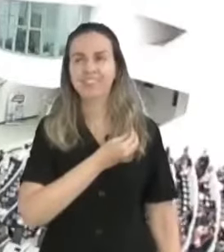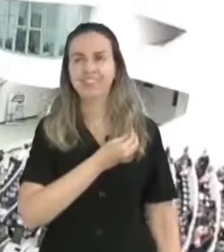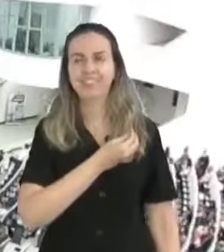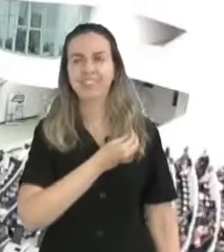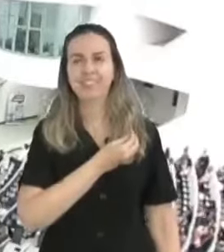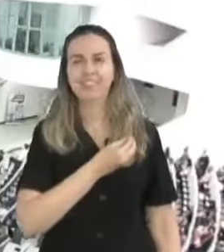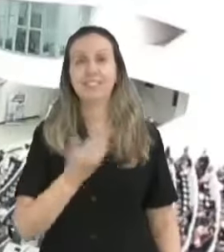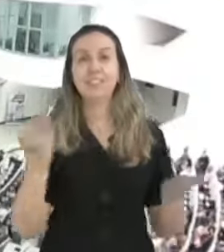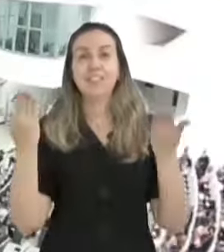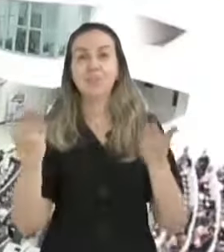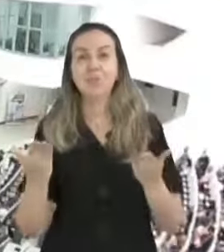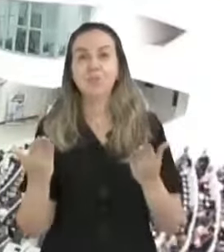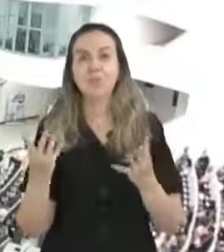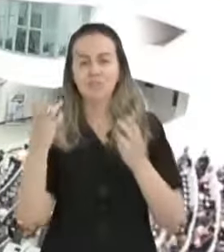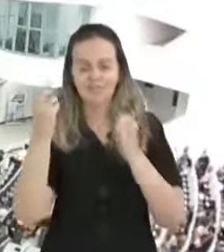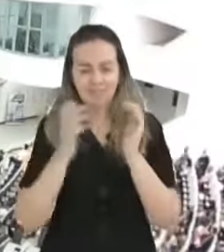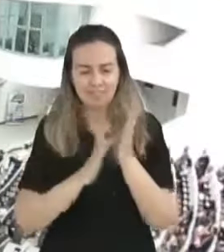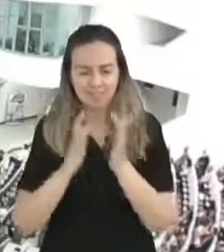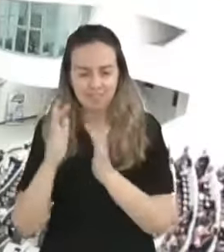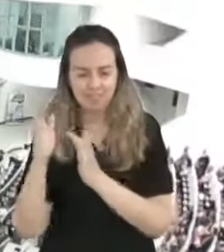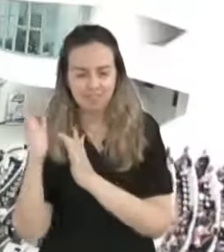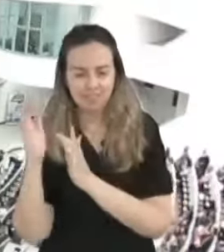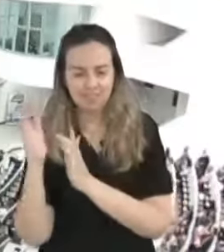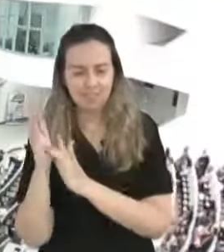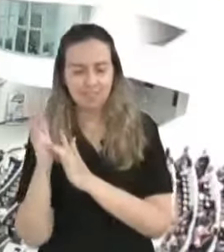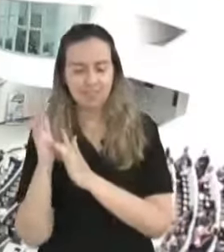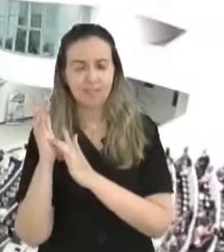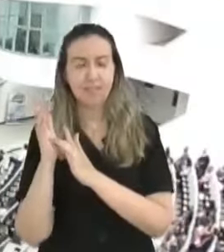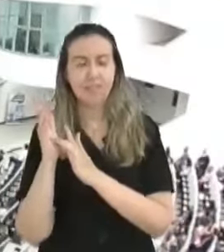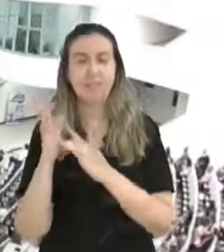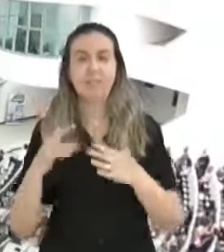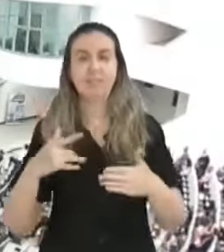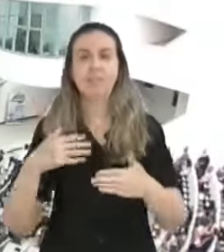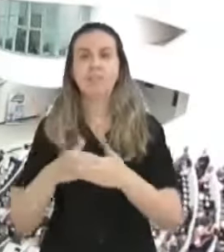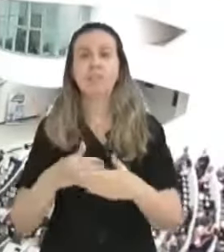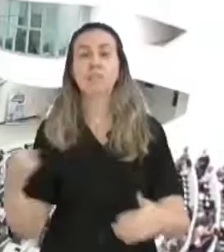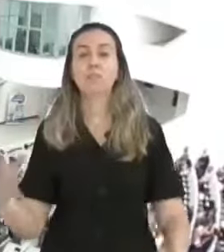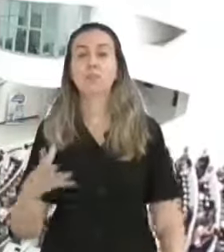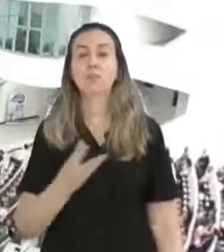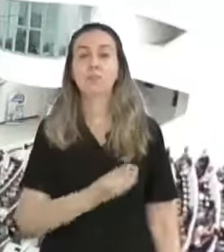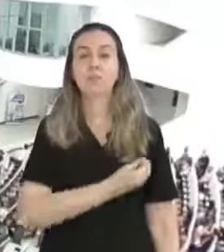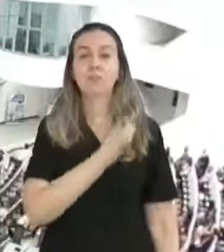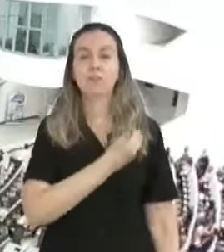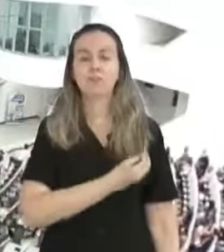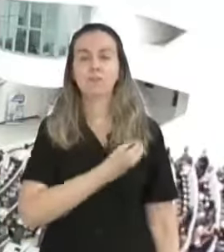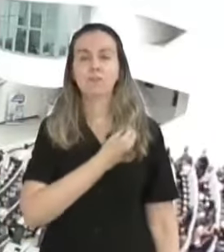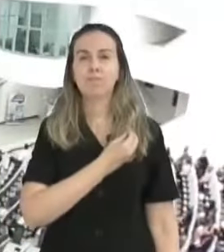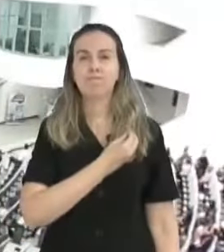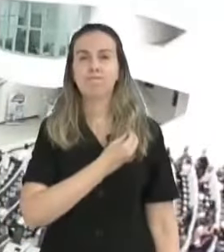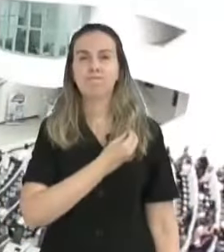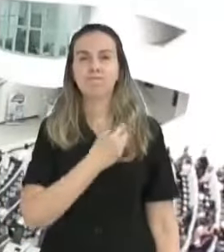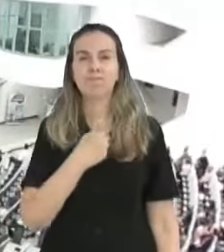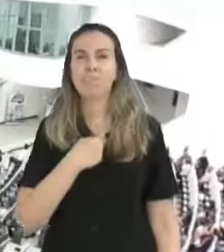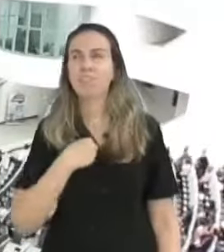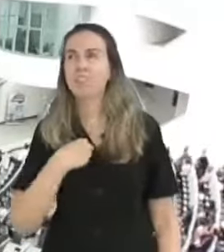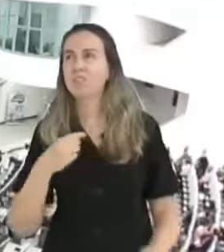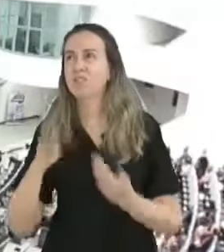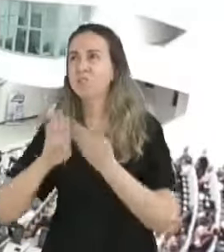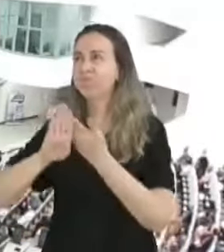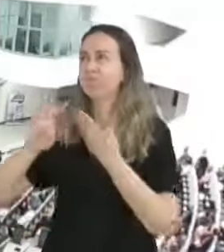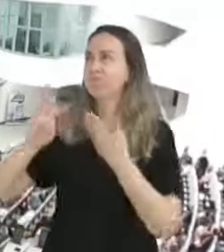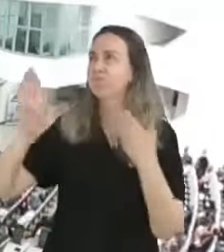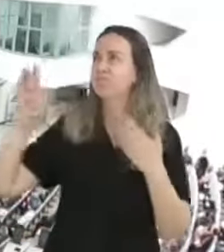Você tem agora a oportunidade de mudar a rota do caminho errado que você